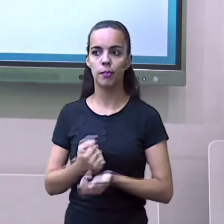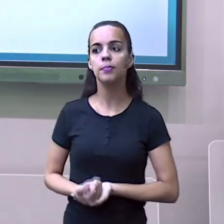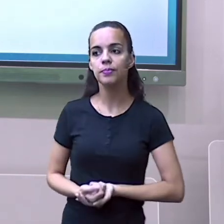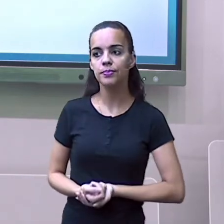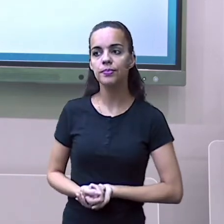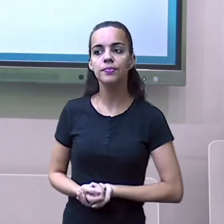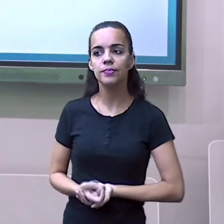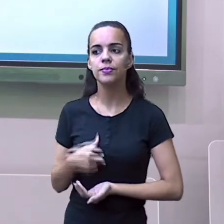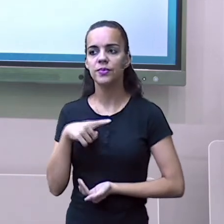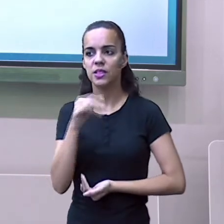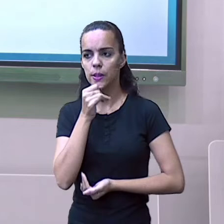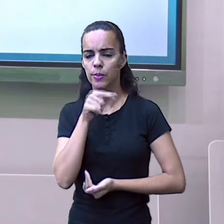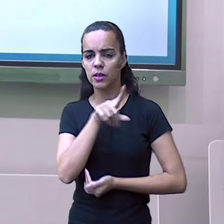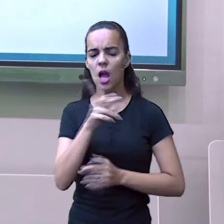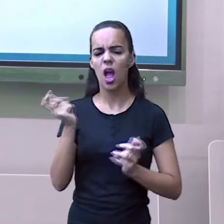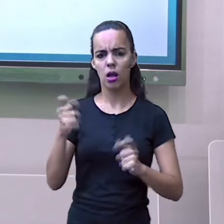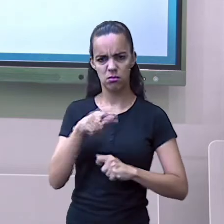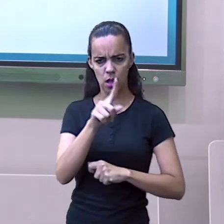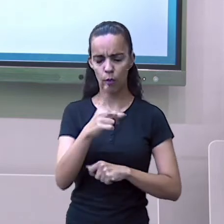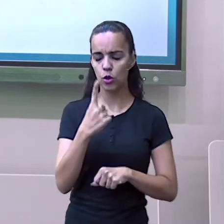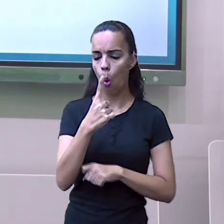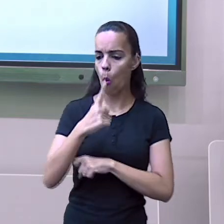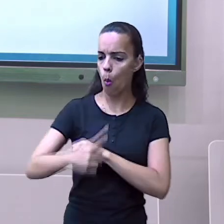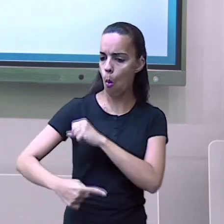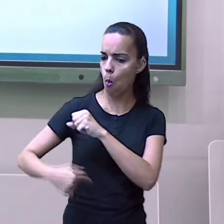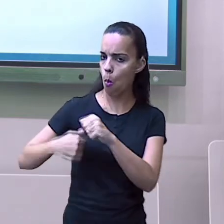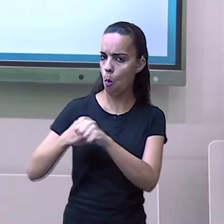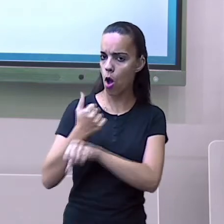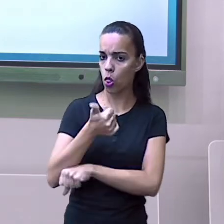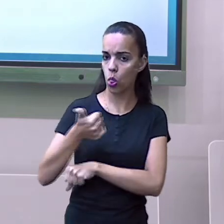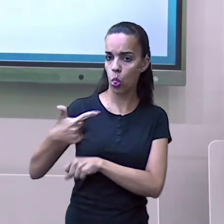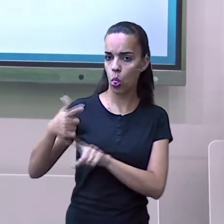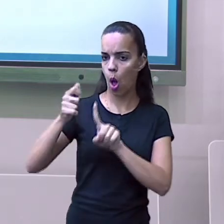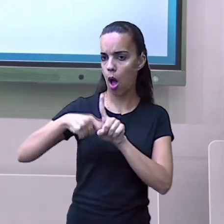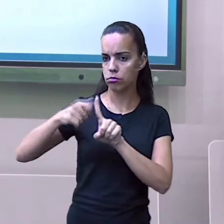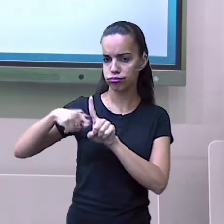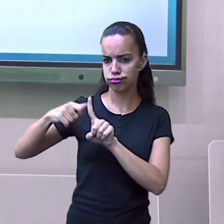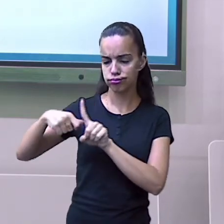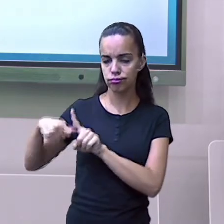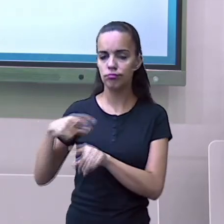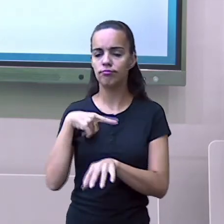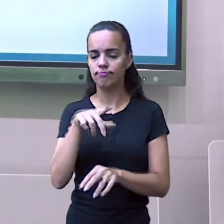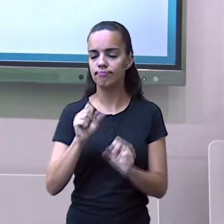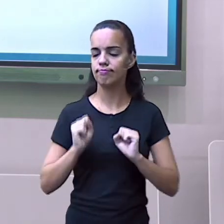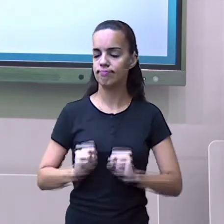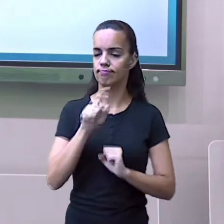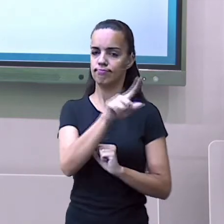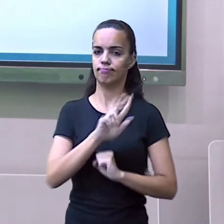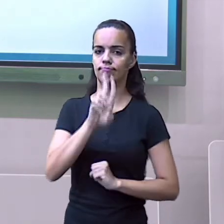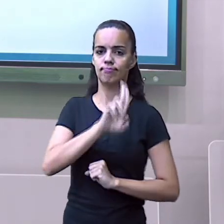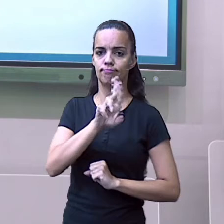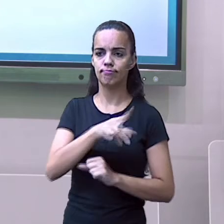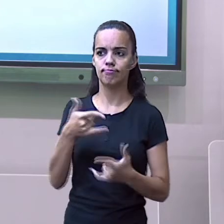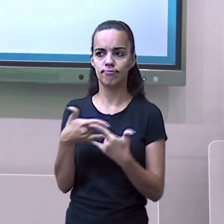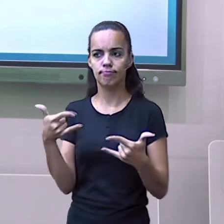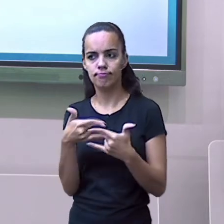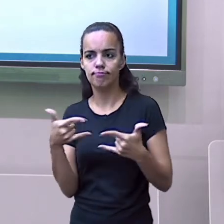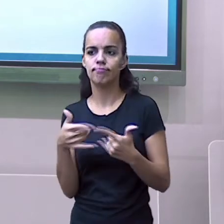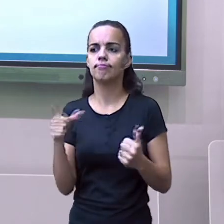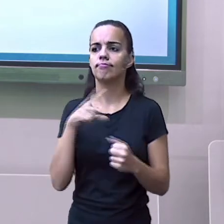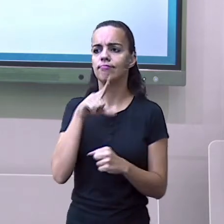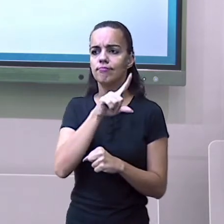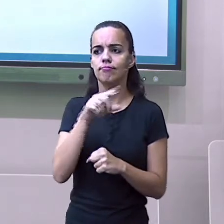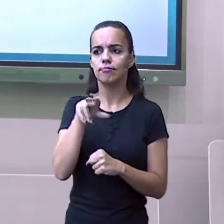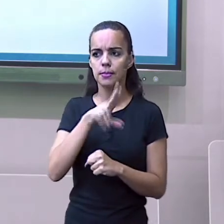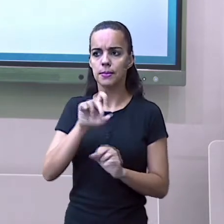é válida por 12 meses a partir da data que está na passagem. A utilização poderá ser feita